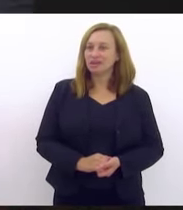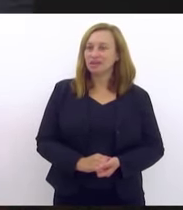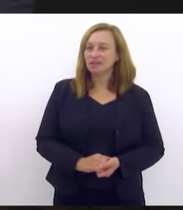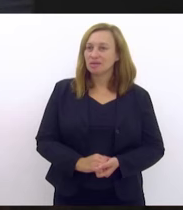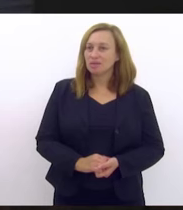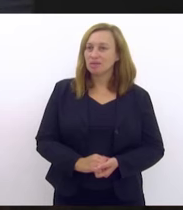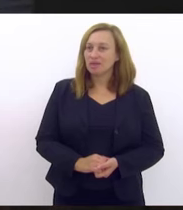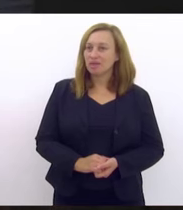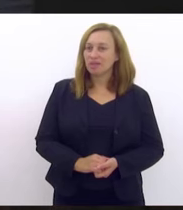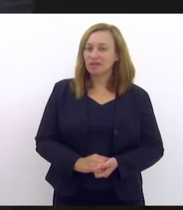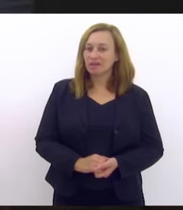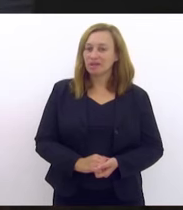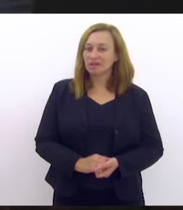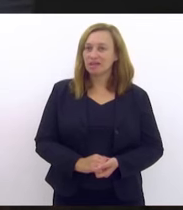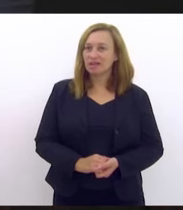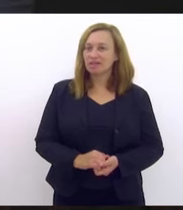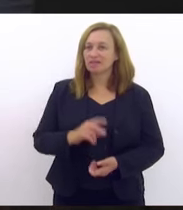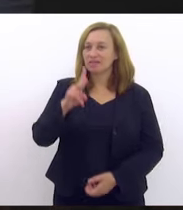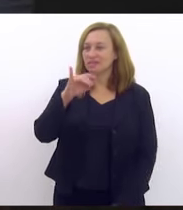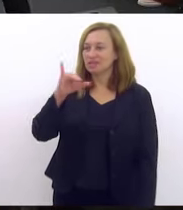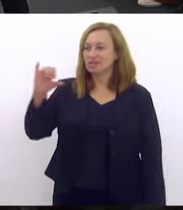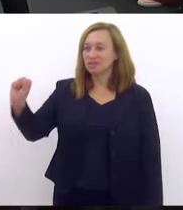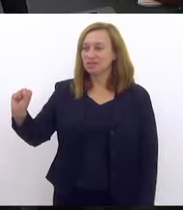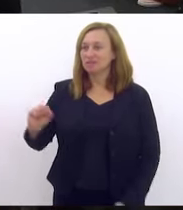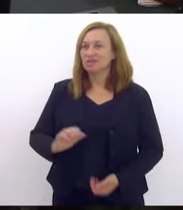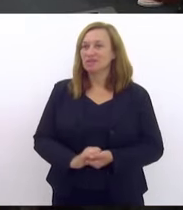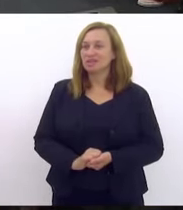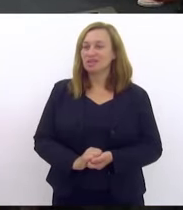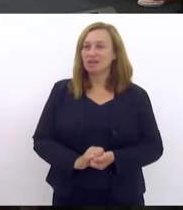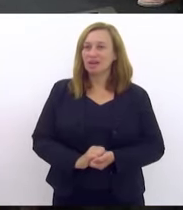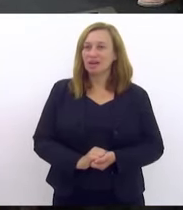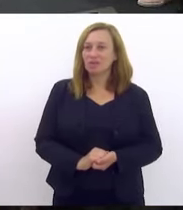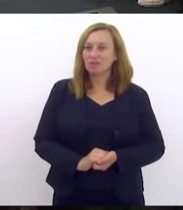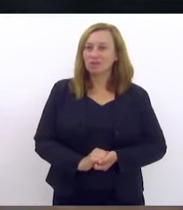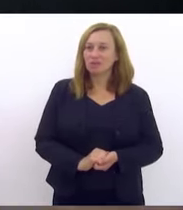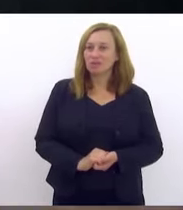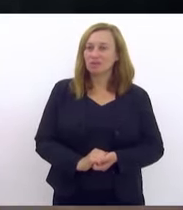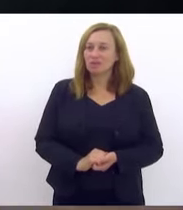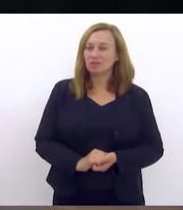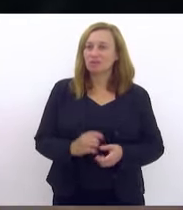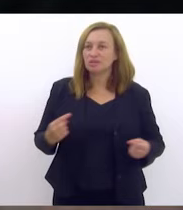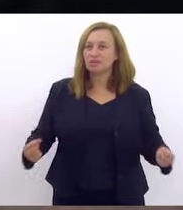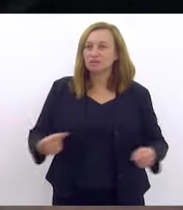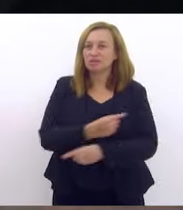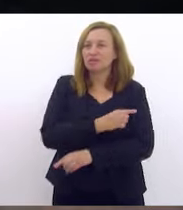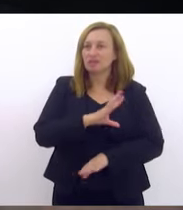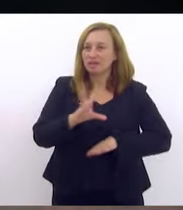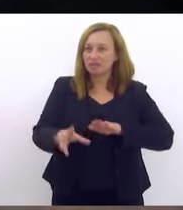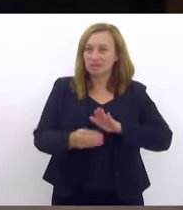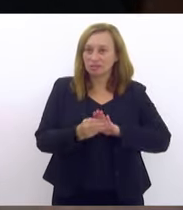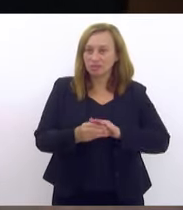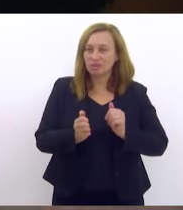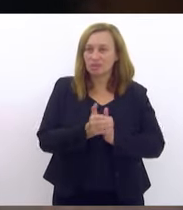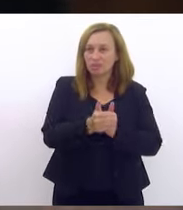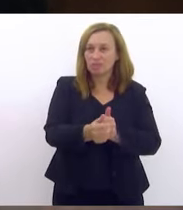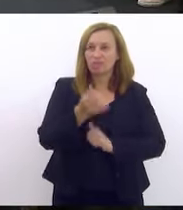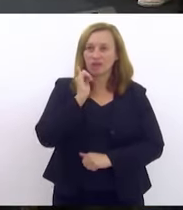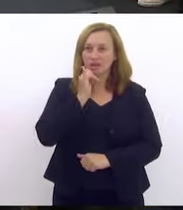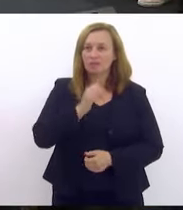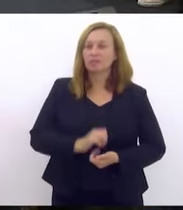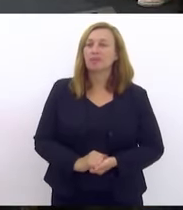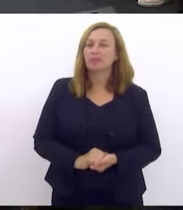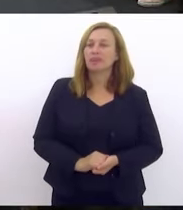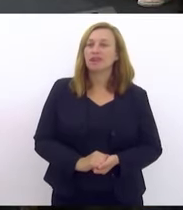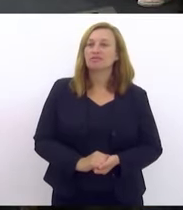Vinícius Cozolino. Senhor presidente, contrário às emendas, acompanho o relator.